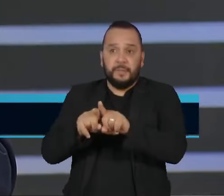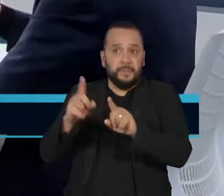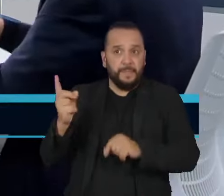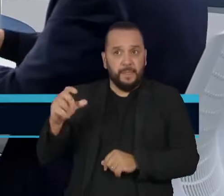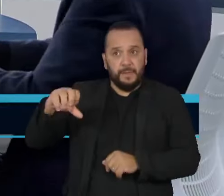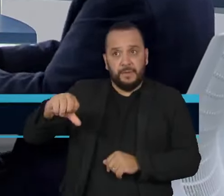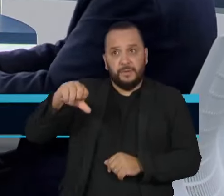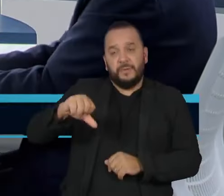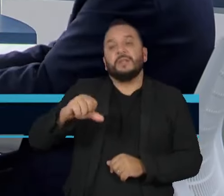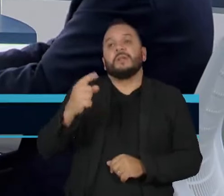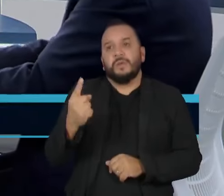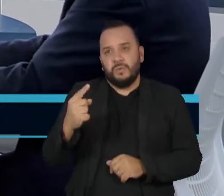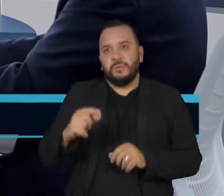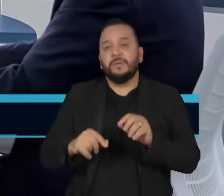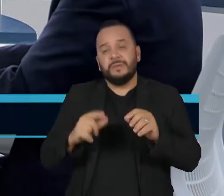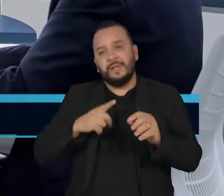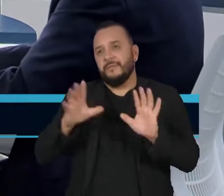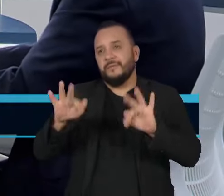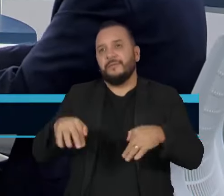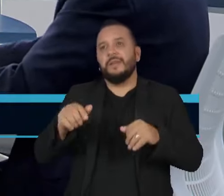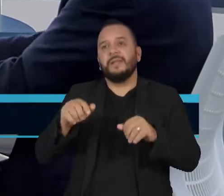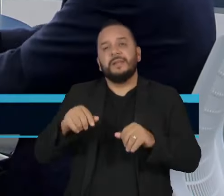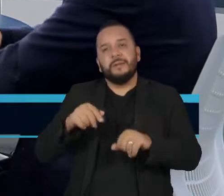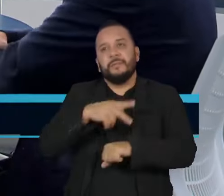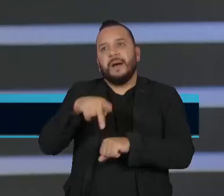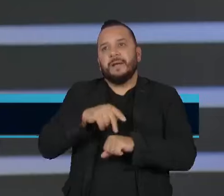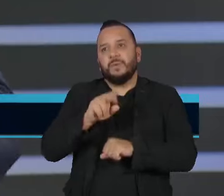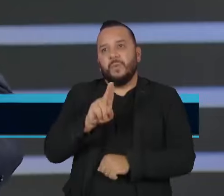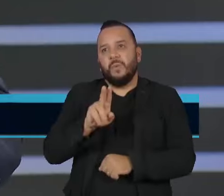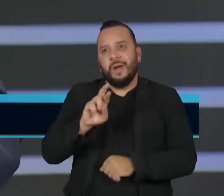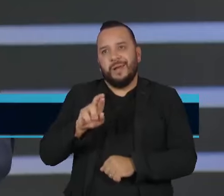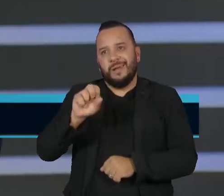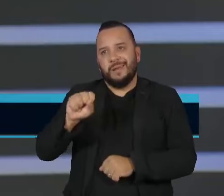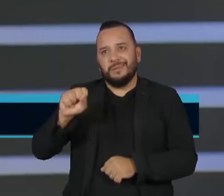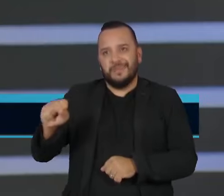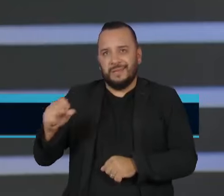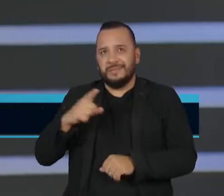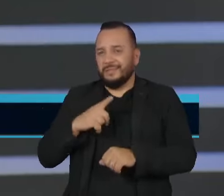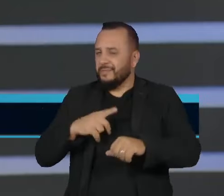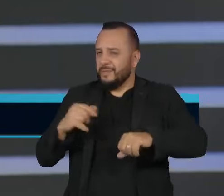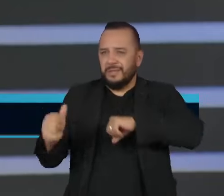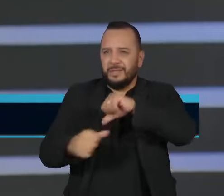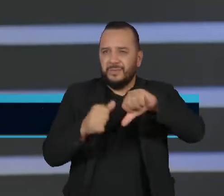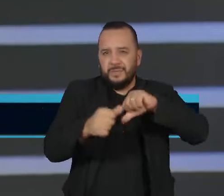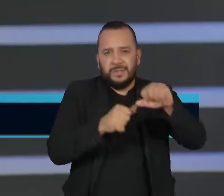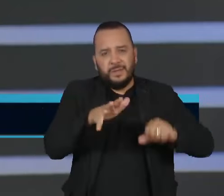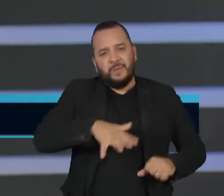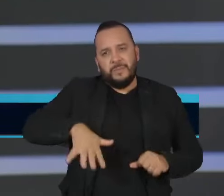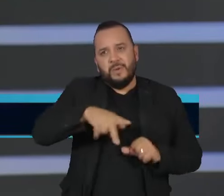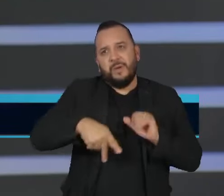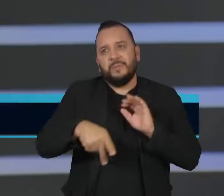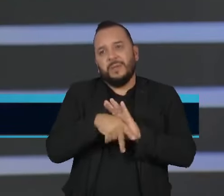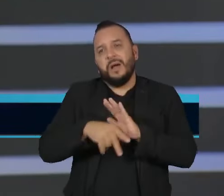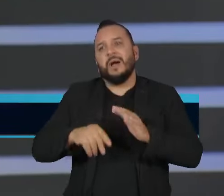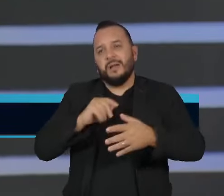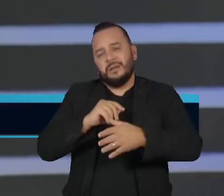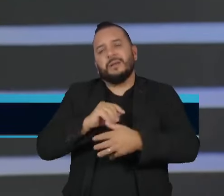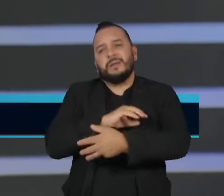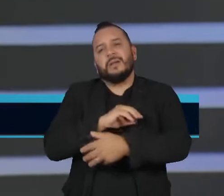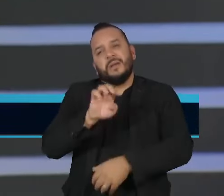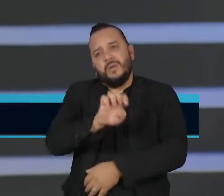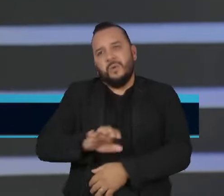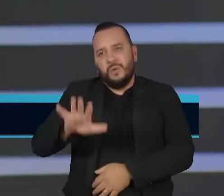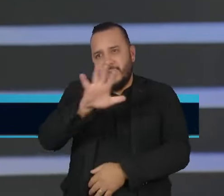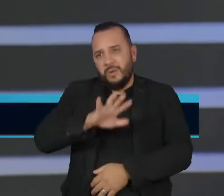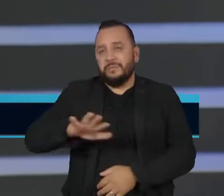o fim da União Soviética. Então, veja, no espaço de 2 anos, a radical transformação do mapa político da Europa Central e Oriental. E houve